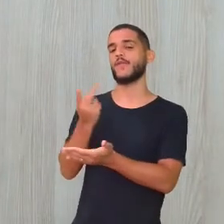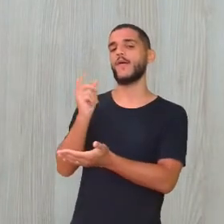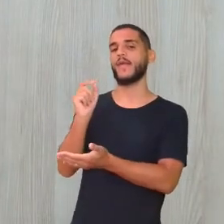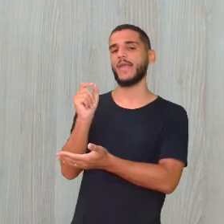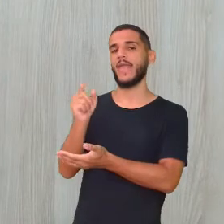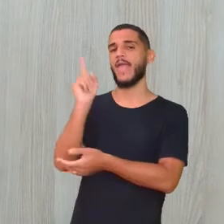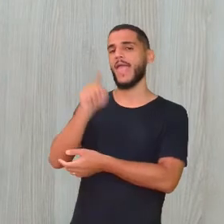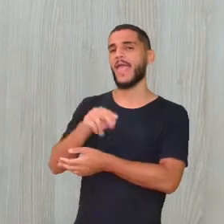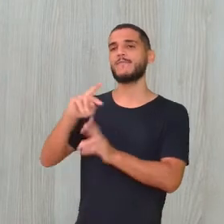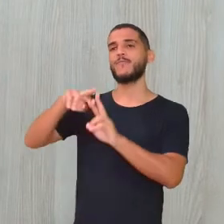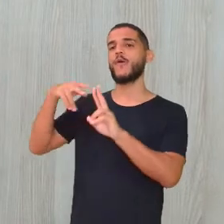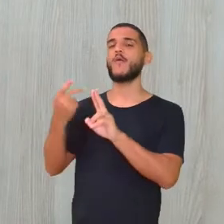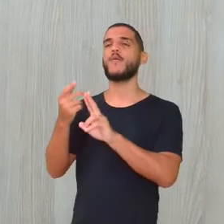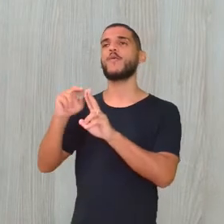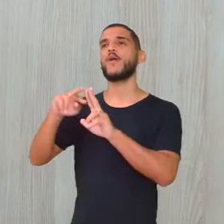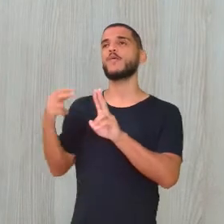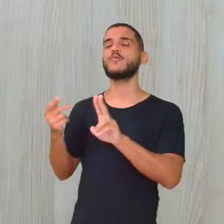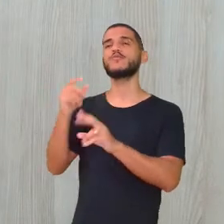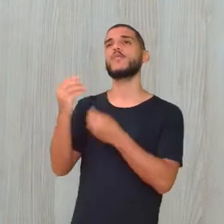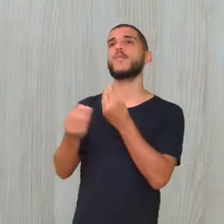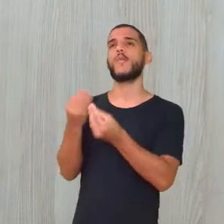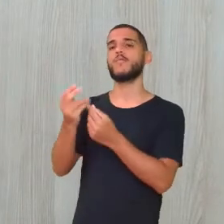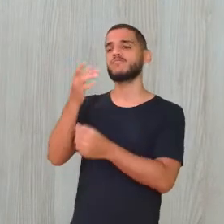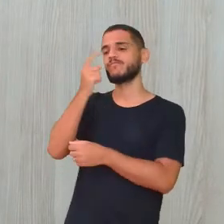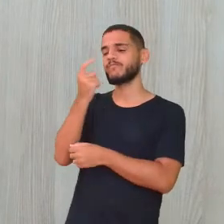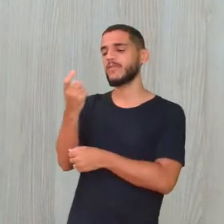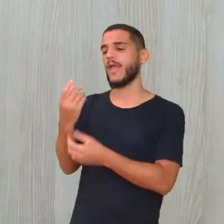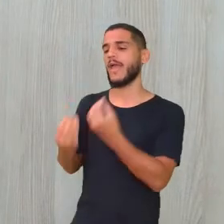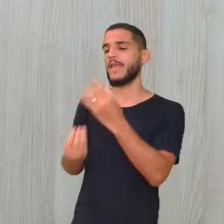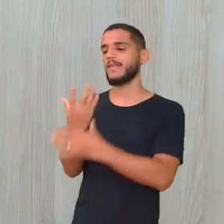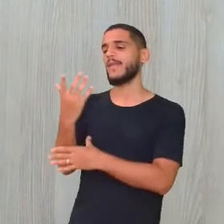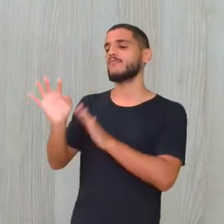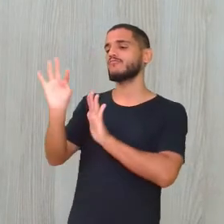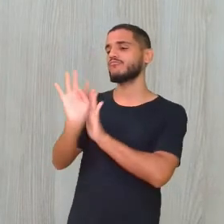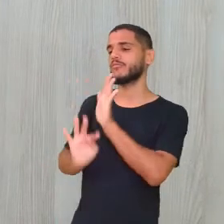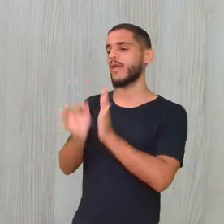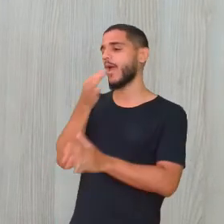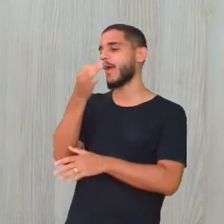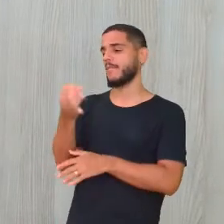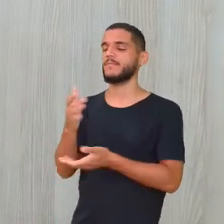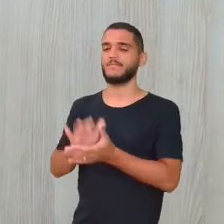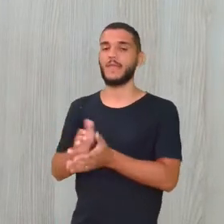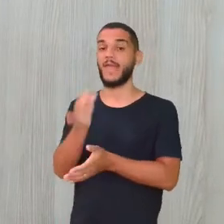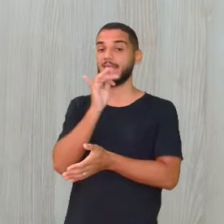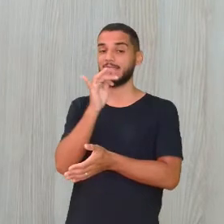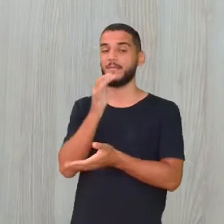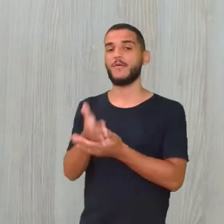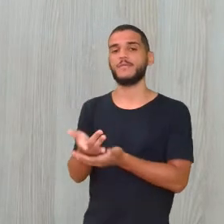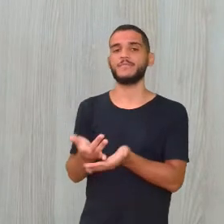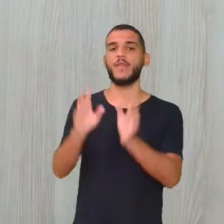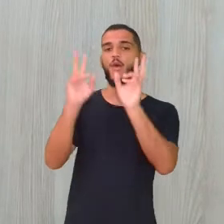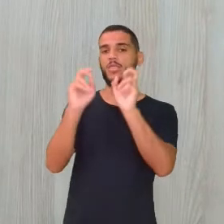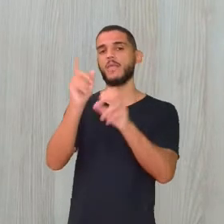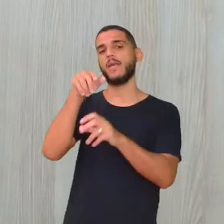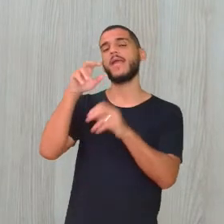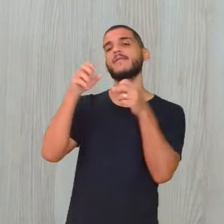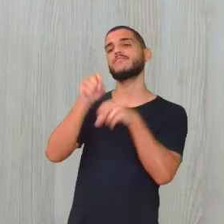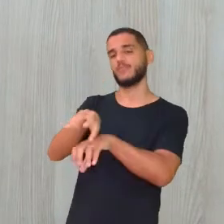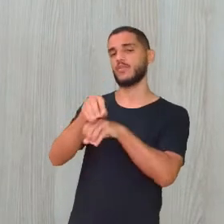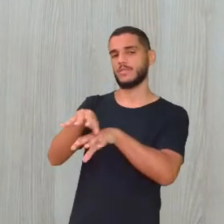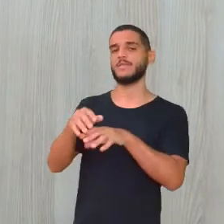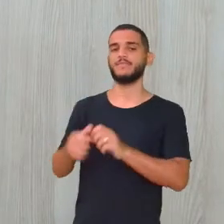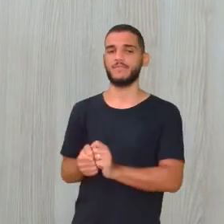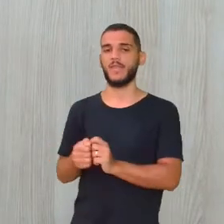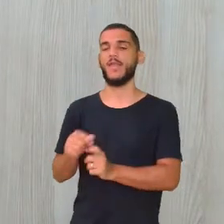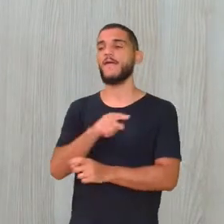recurso interessante para quando você quer produzir um texto argumentativo. Porque, digamos que o tema seja educação.